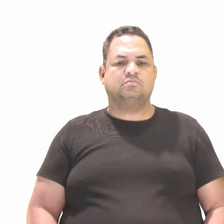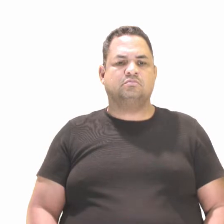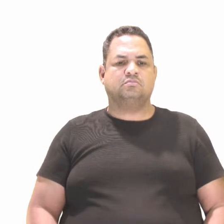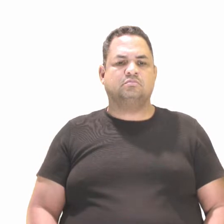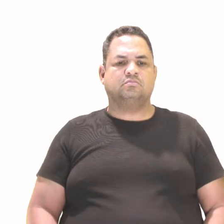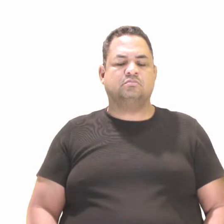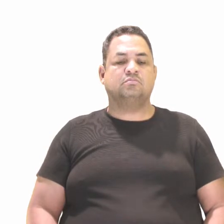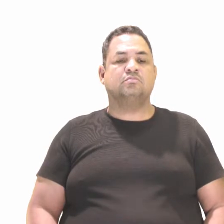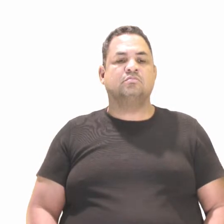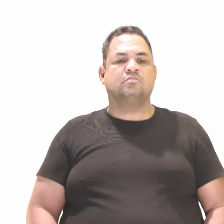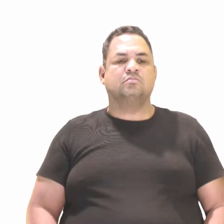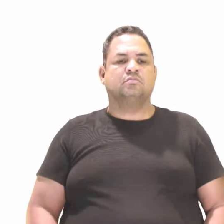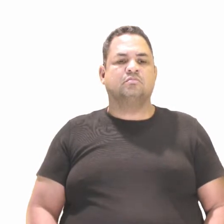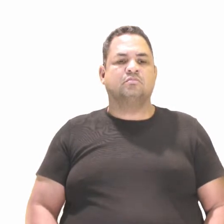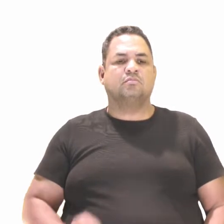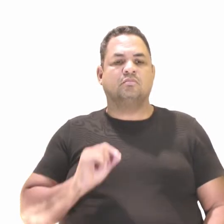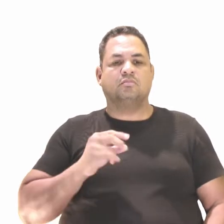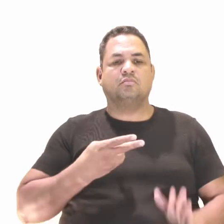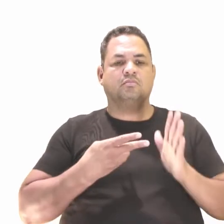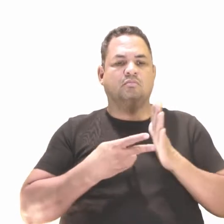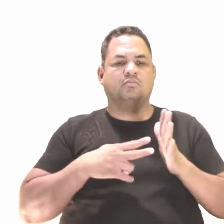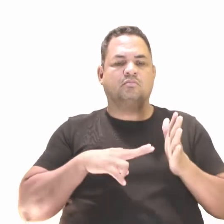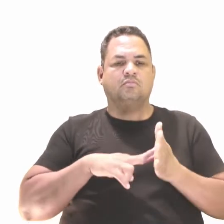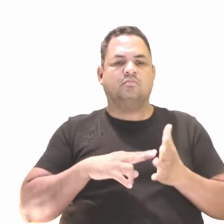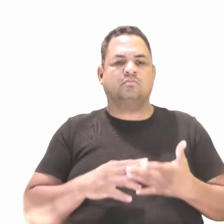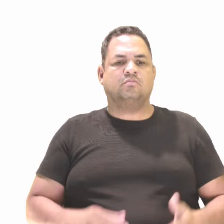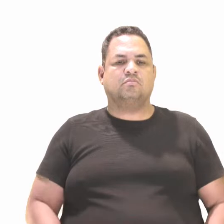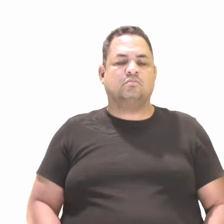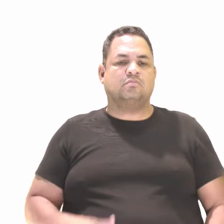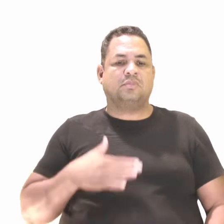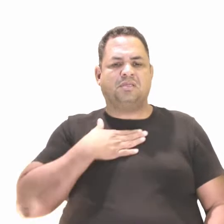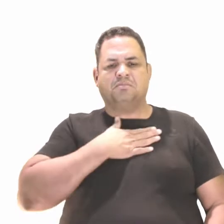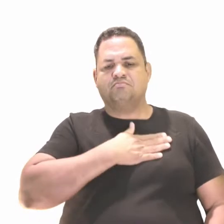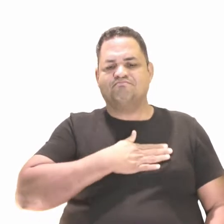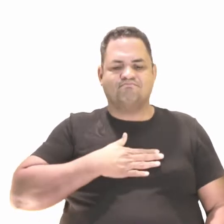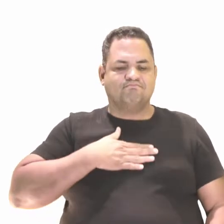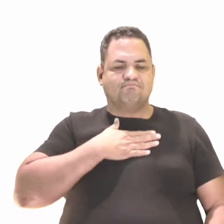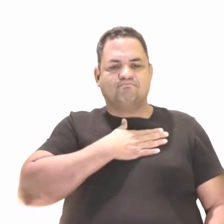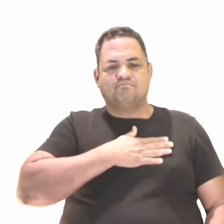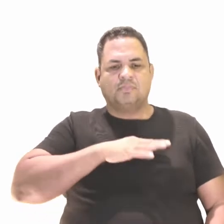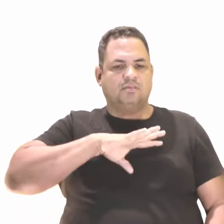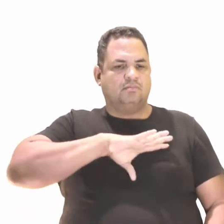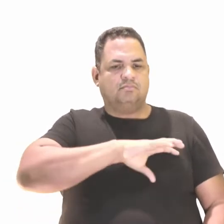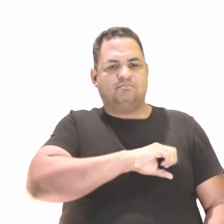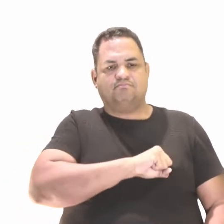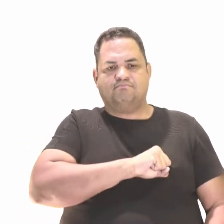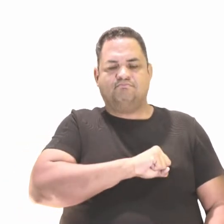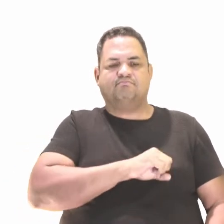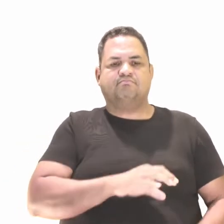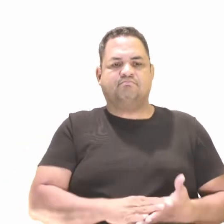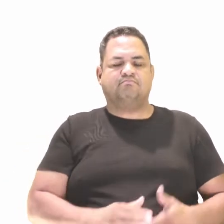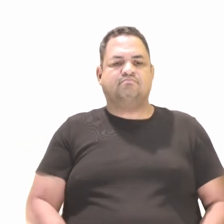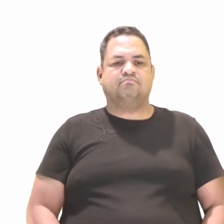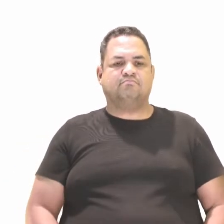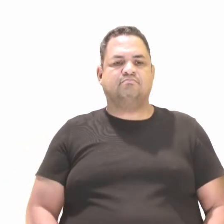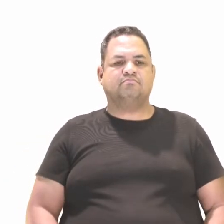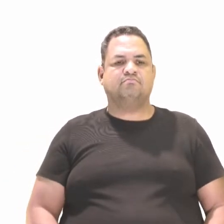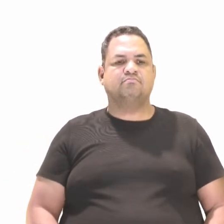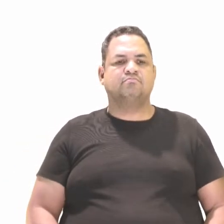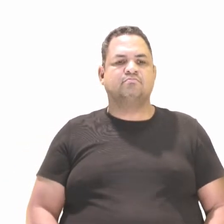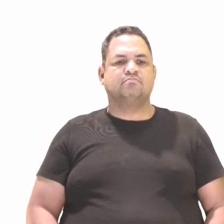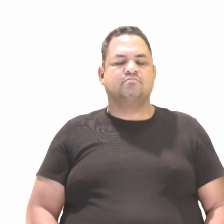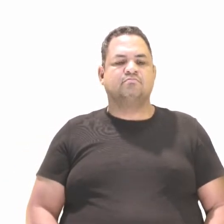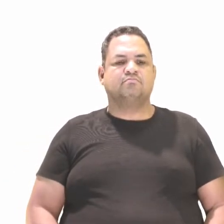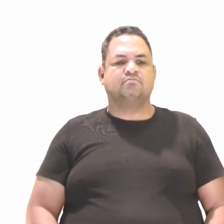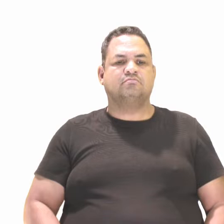love, o que é esse I'd love? Eu adoraria, né? Eu amaria. I'd love to. E esse D